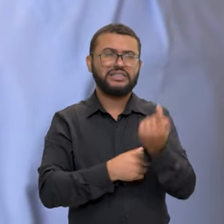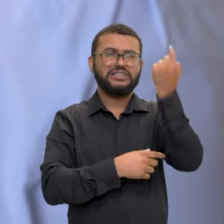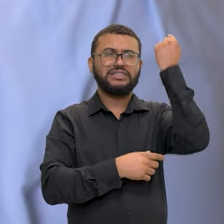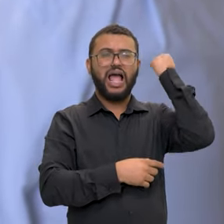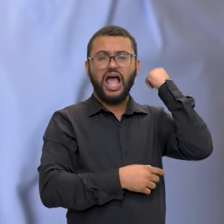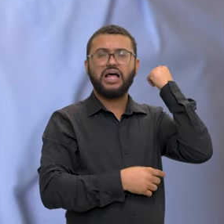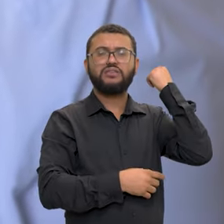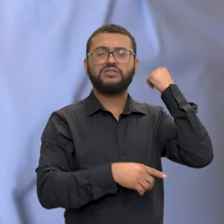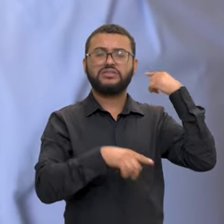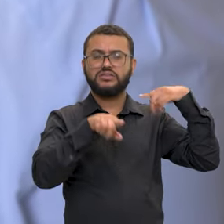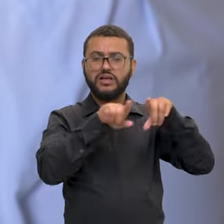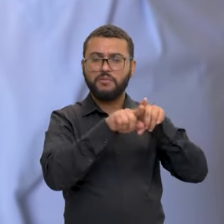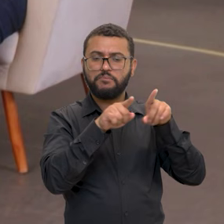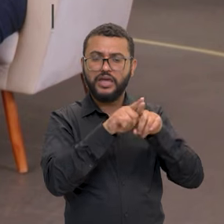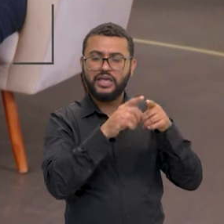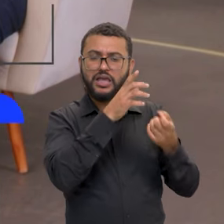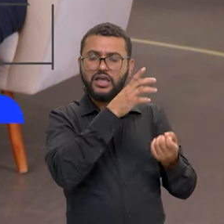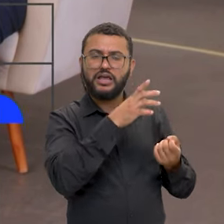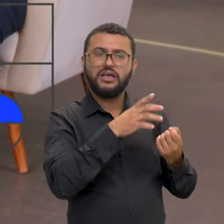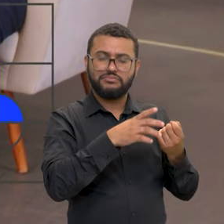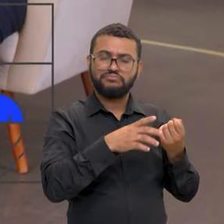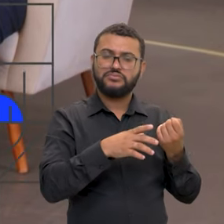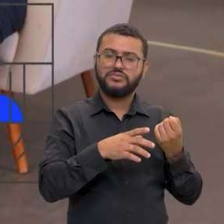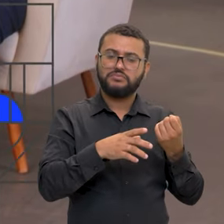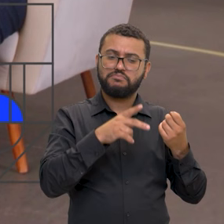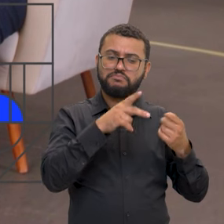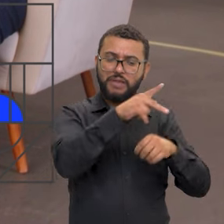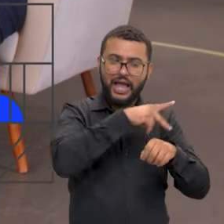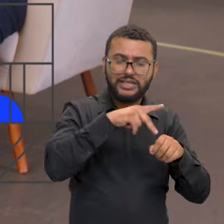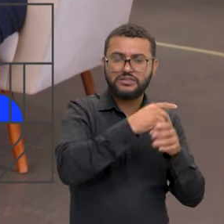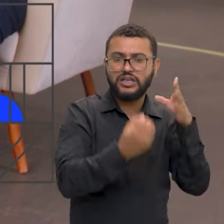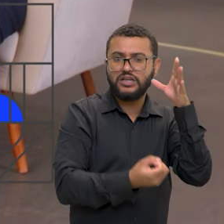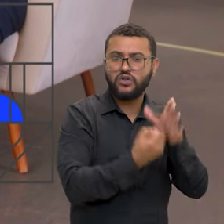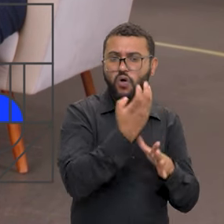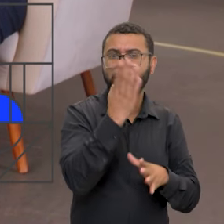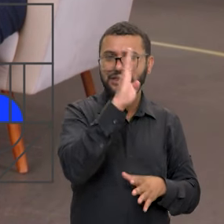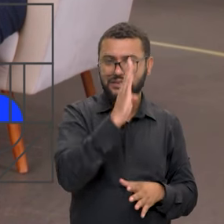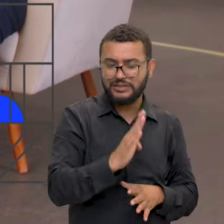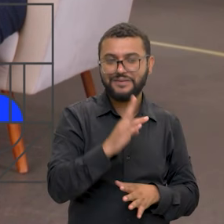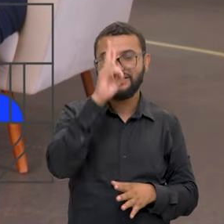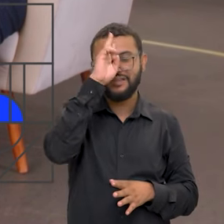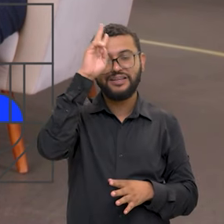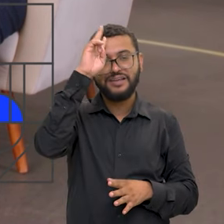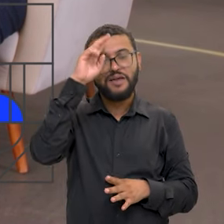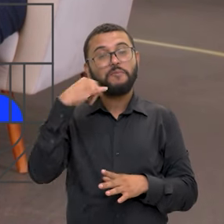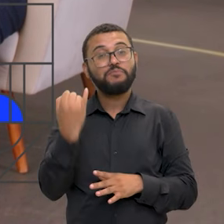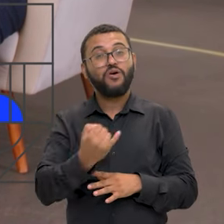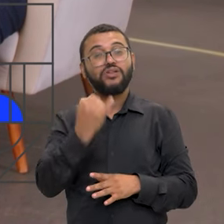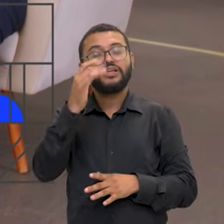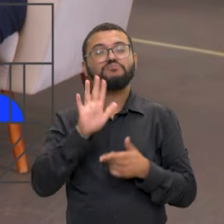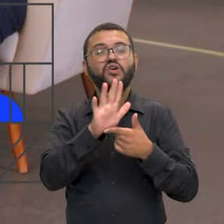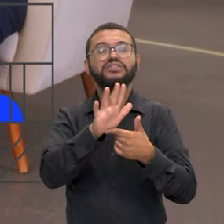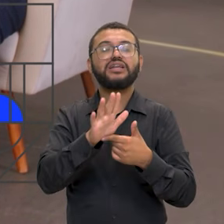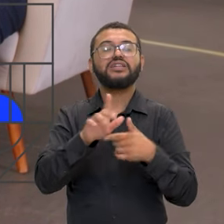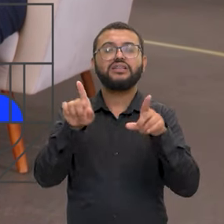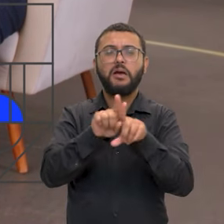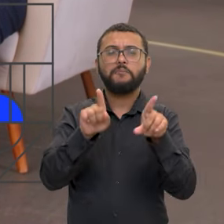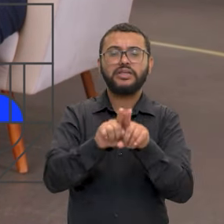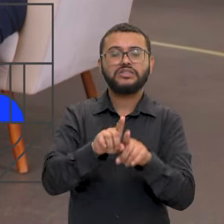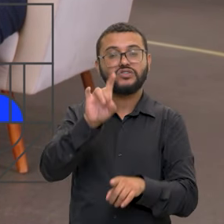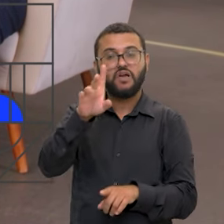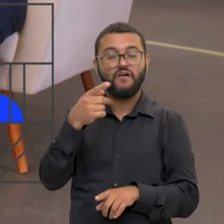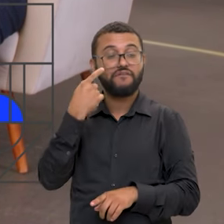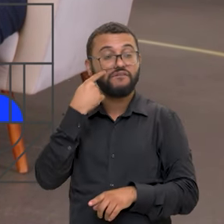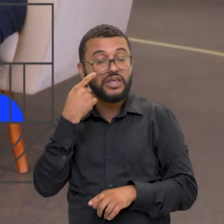surgimento, digamos assim, do país, mas sempre tem colocado a situação só de assistir.